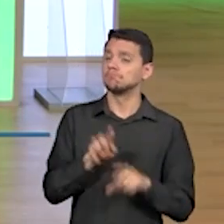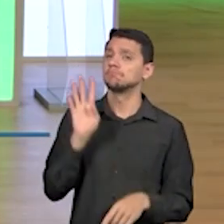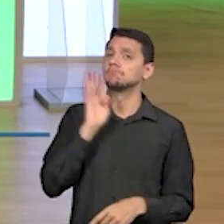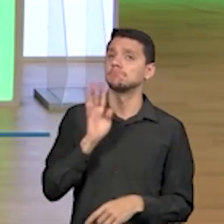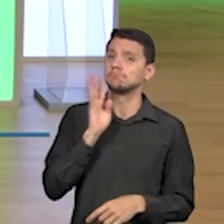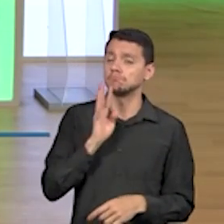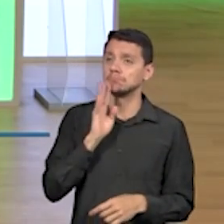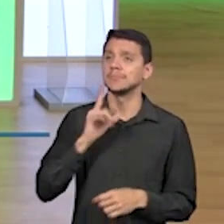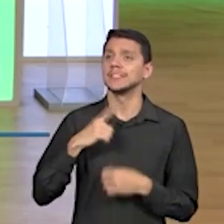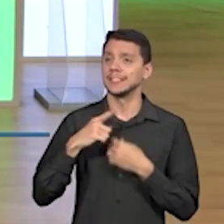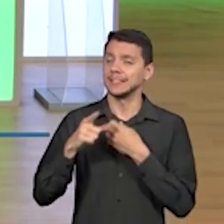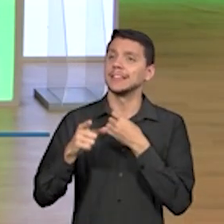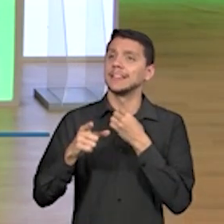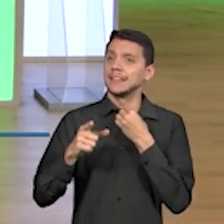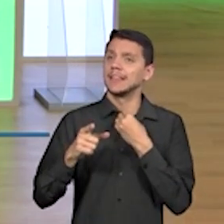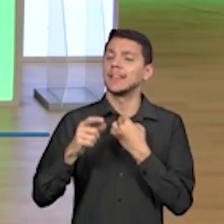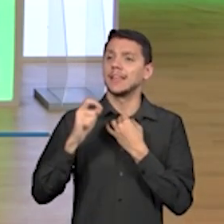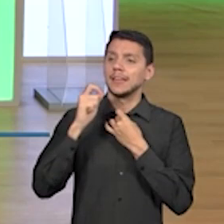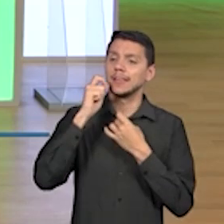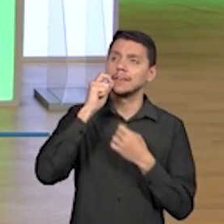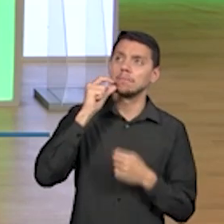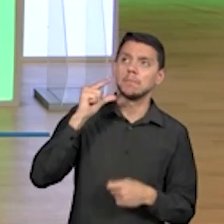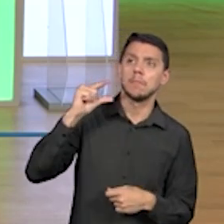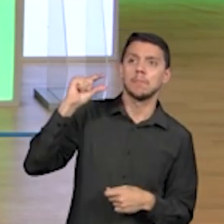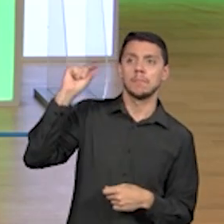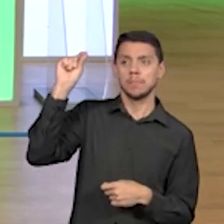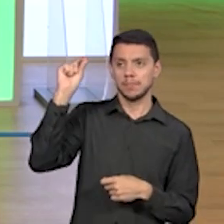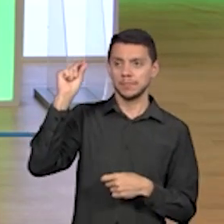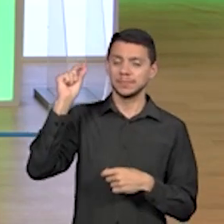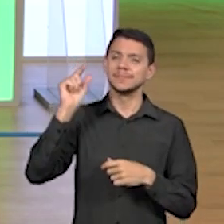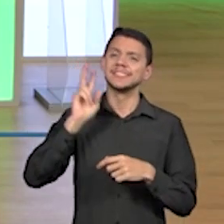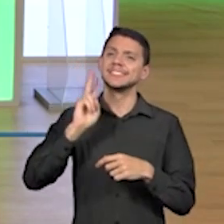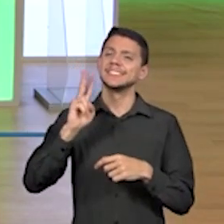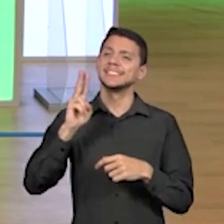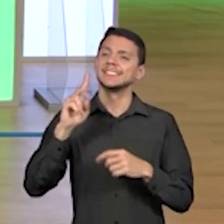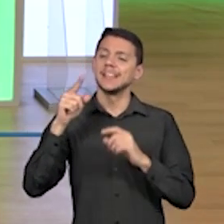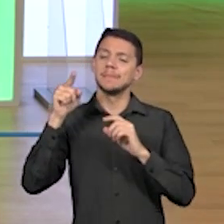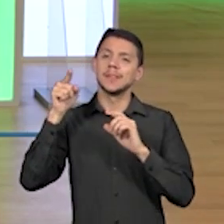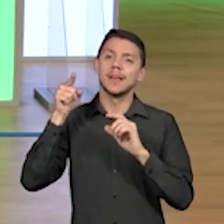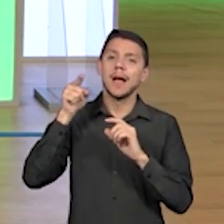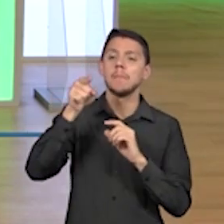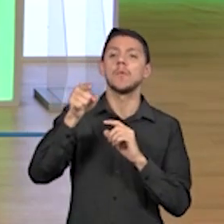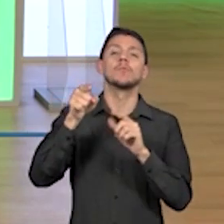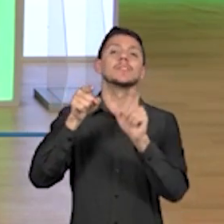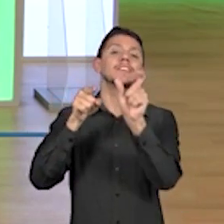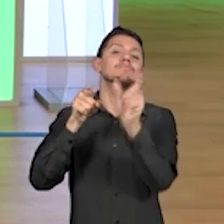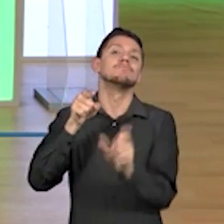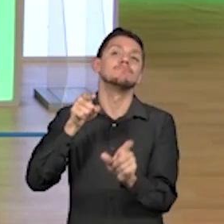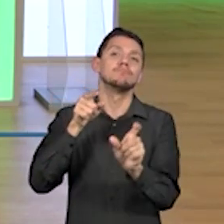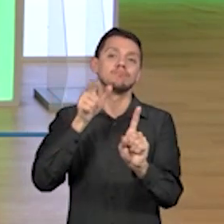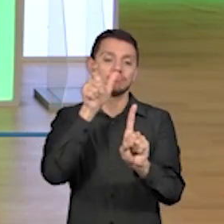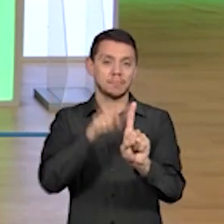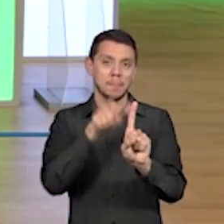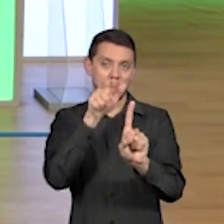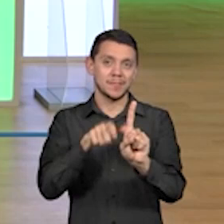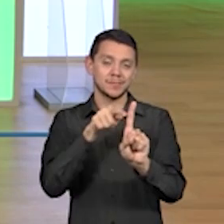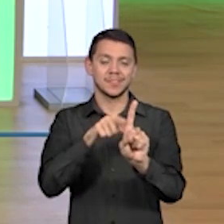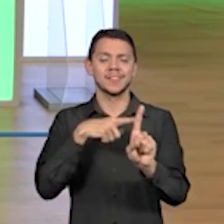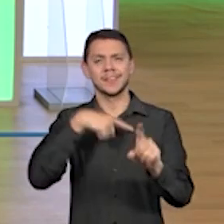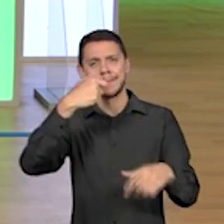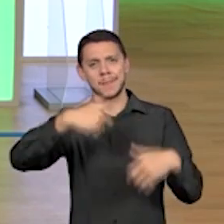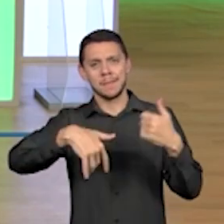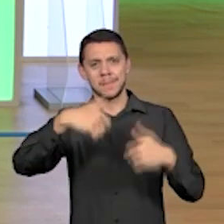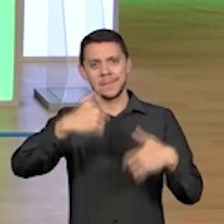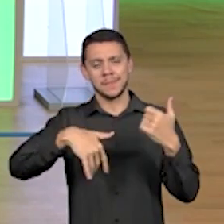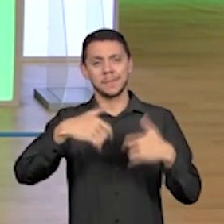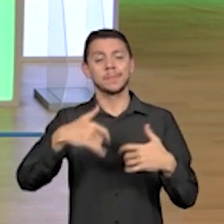balões de fala serem parecidos, aquela pontinha está sempre apontando para a pessoa que está falando, né? Para o personagem que está falando. Isso. Assim a